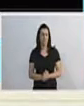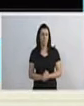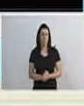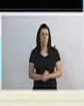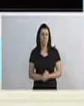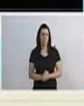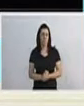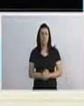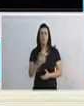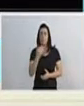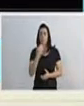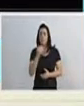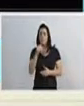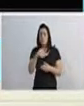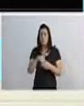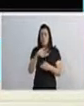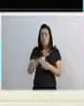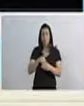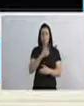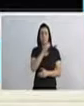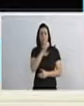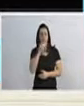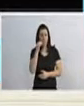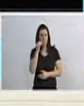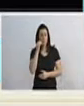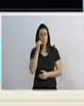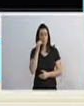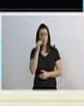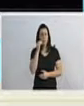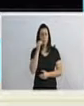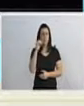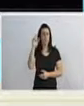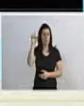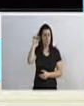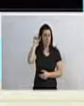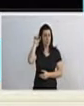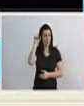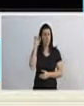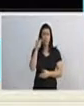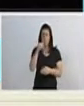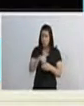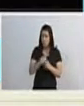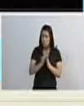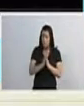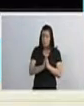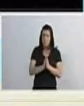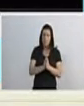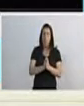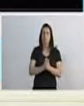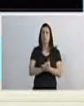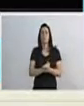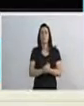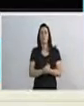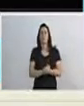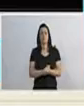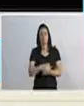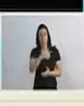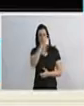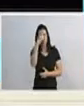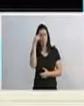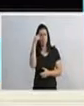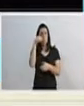Por gentileza, seus votos. Vereador César, sim, seu voto por gentileza. Vereador Yandes Manta, seu voto por gentileza. Vereador vice-presidente, vereador